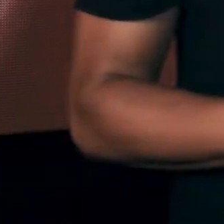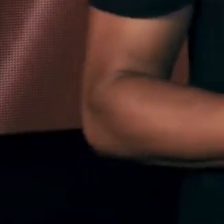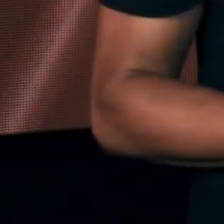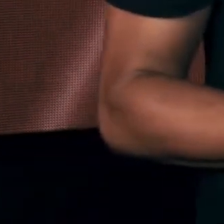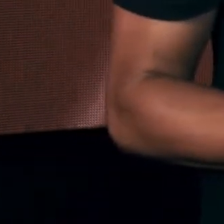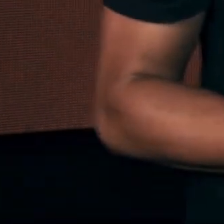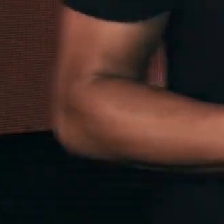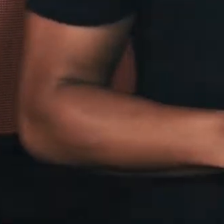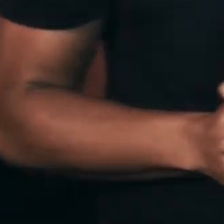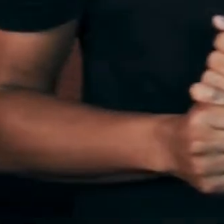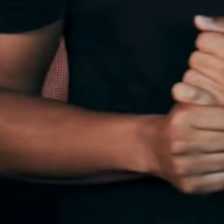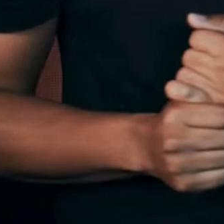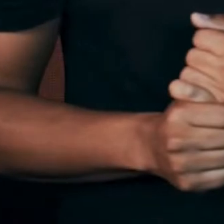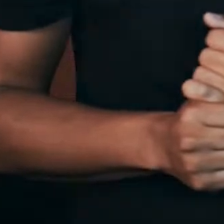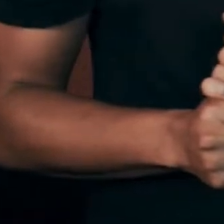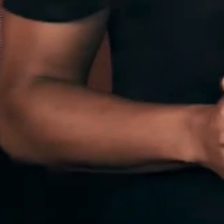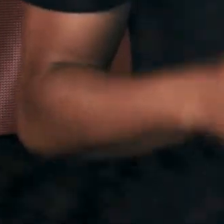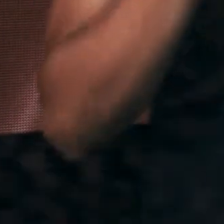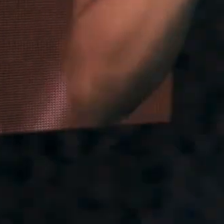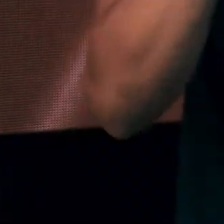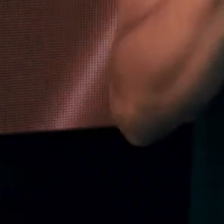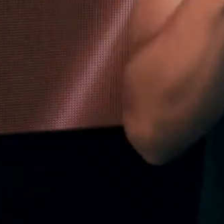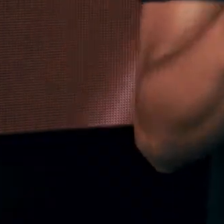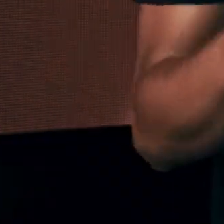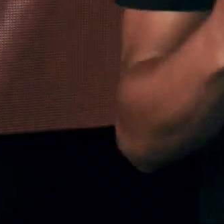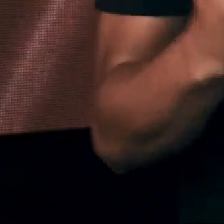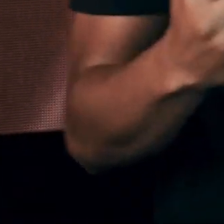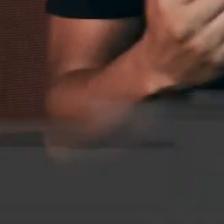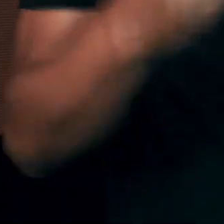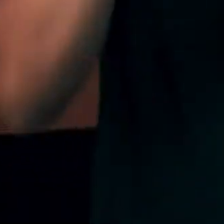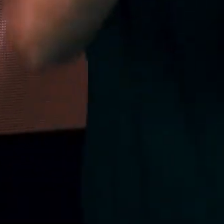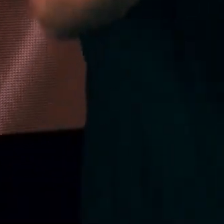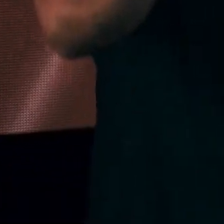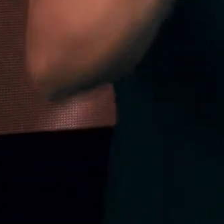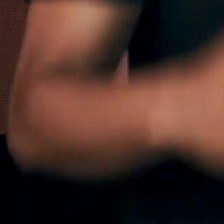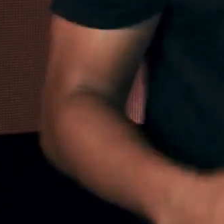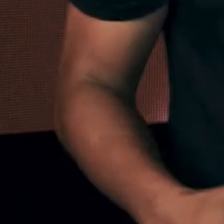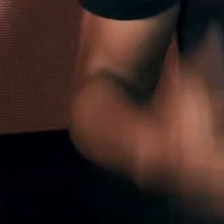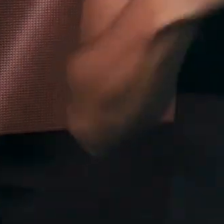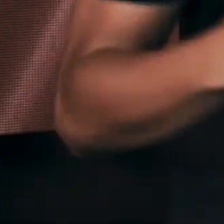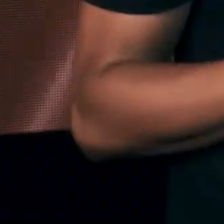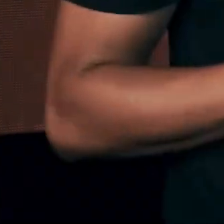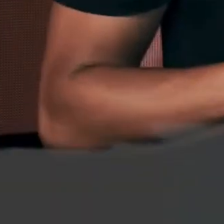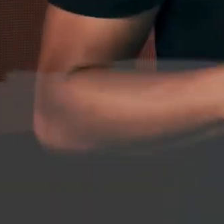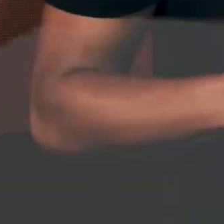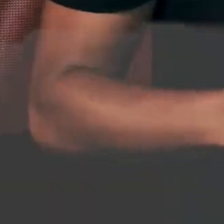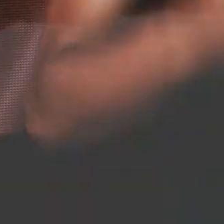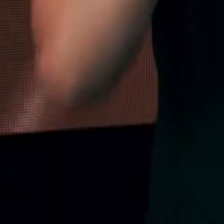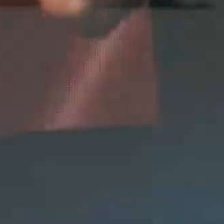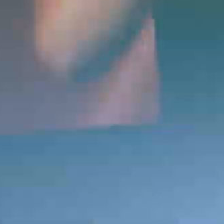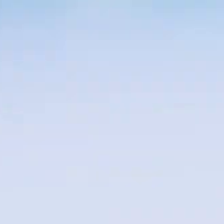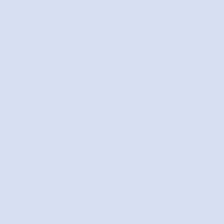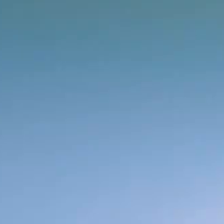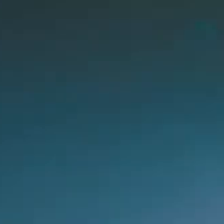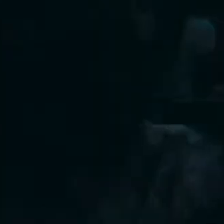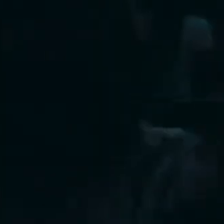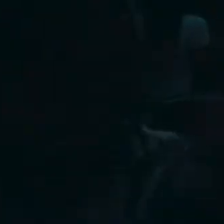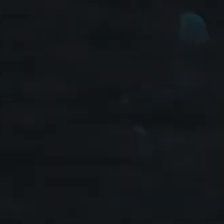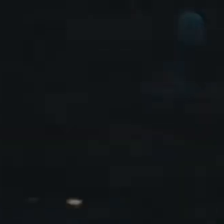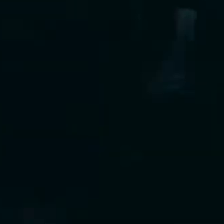você ficar ciente de tudo o que acontece na nossa igreja. Vem viver o sobrenatural de Deus para a sua vida junto conosco. Vem!